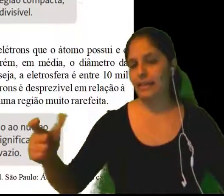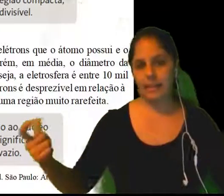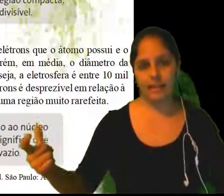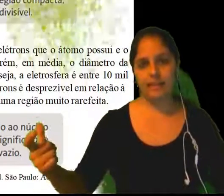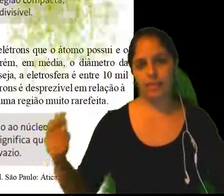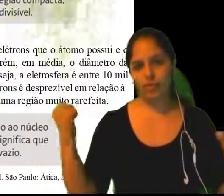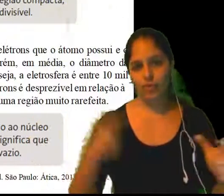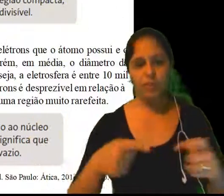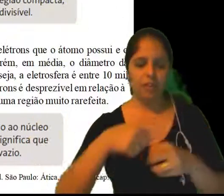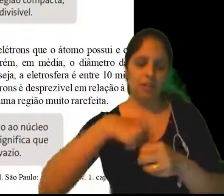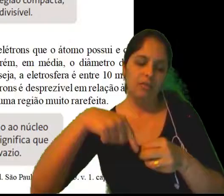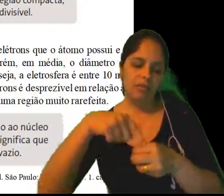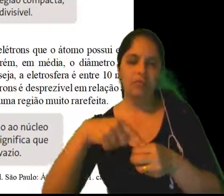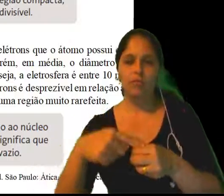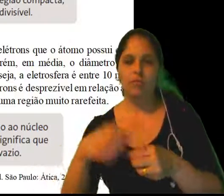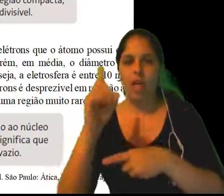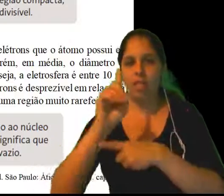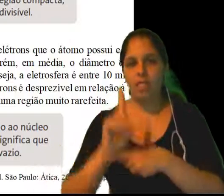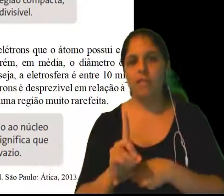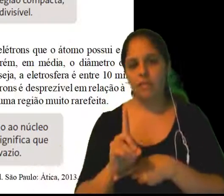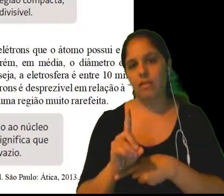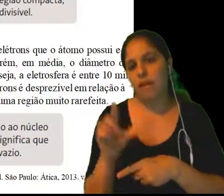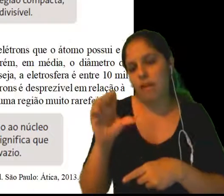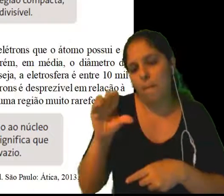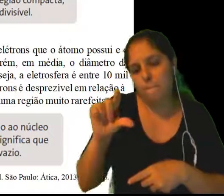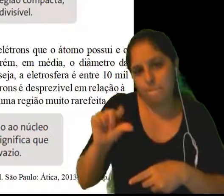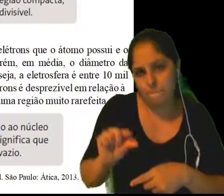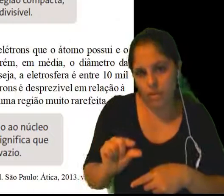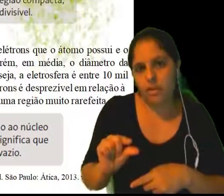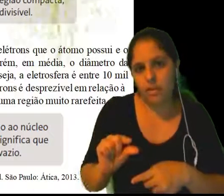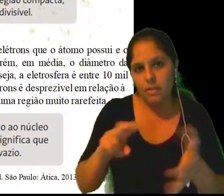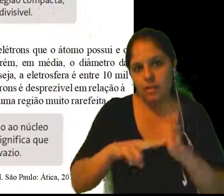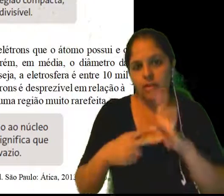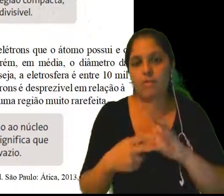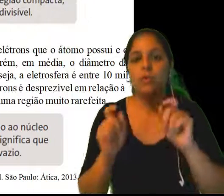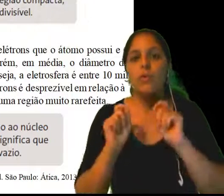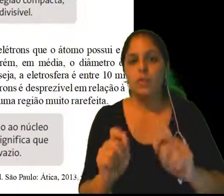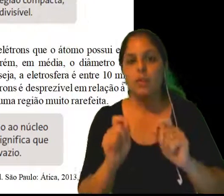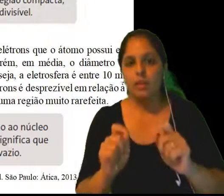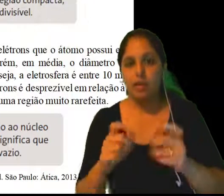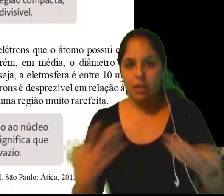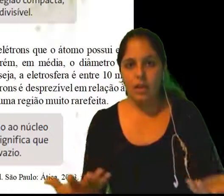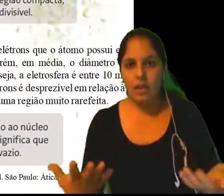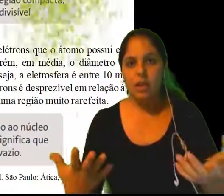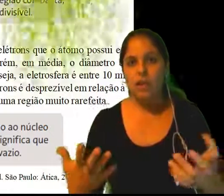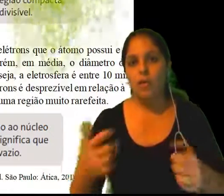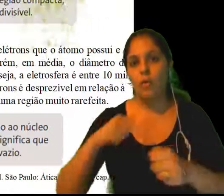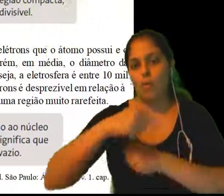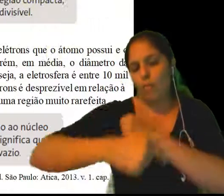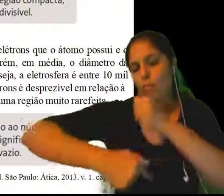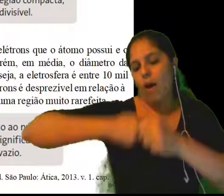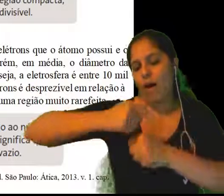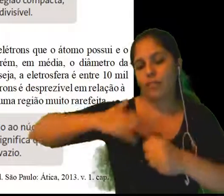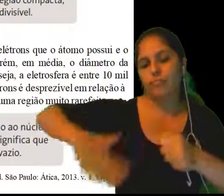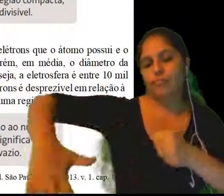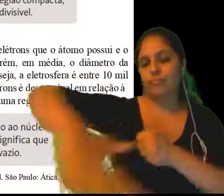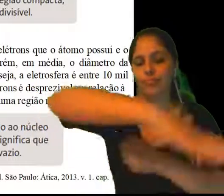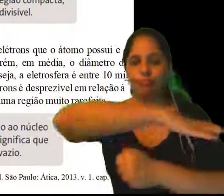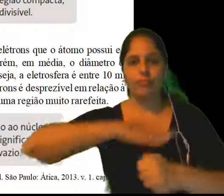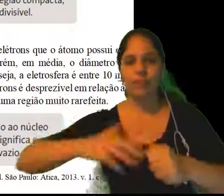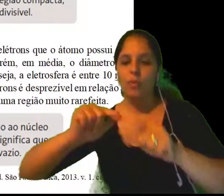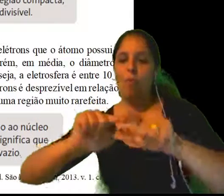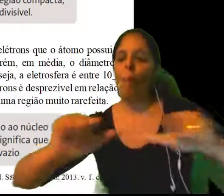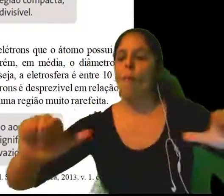região imensa em relação ao núcleo e de densidade muito baixa. Isso significa que a maior parte do átomo é um